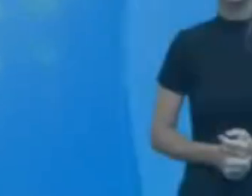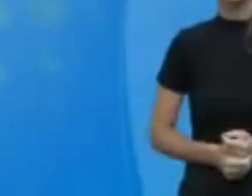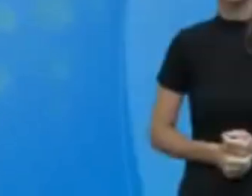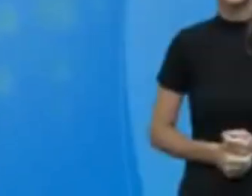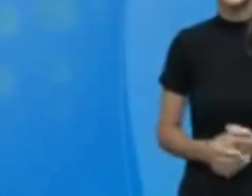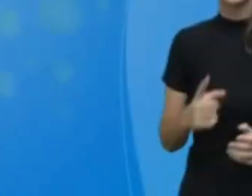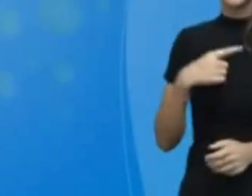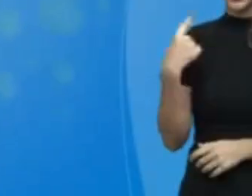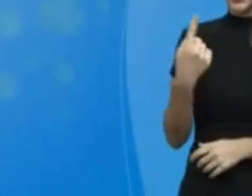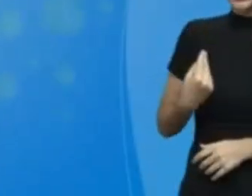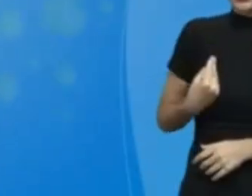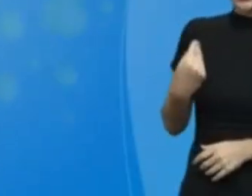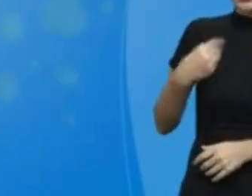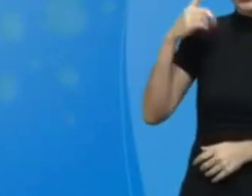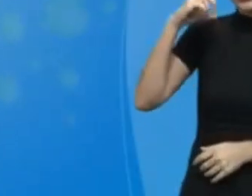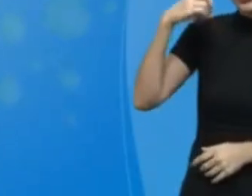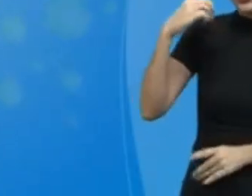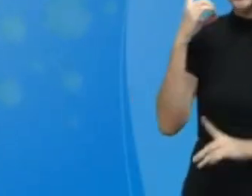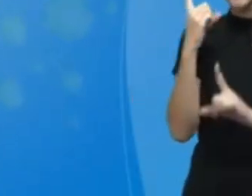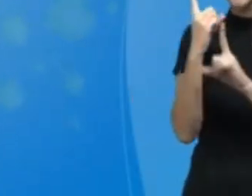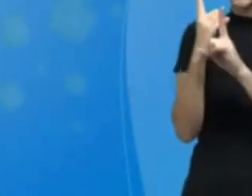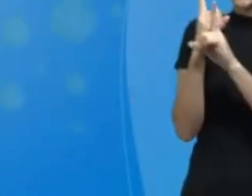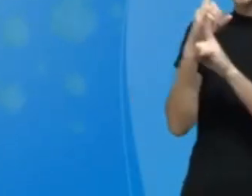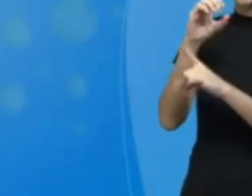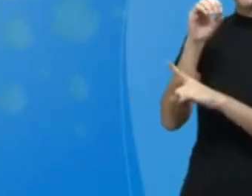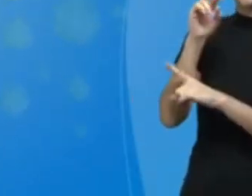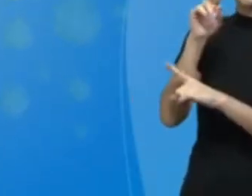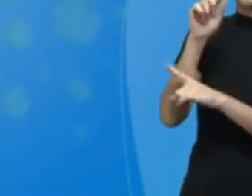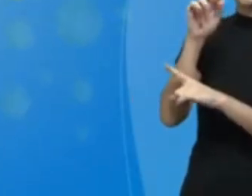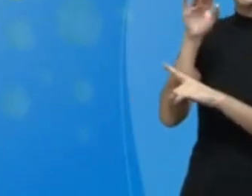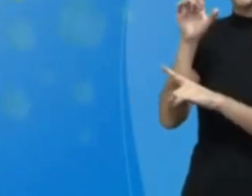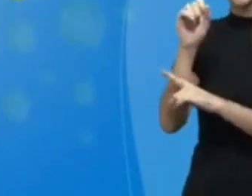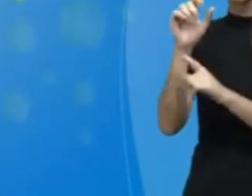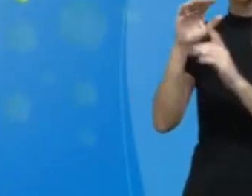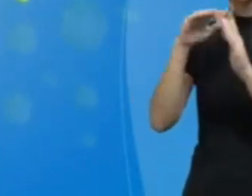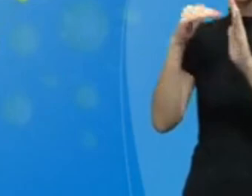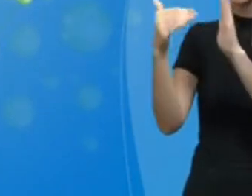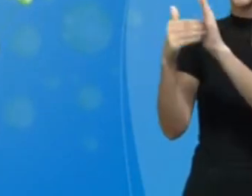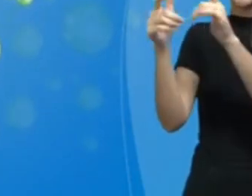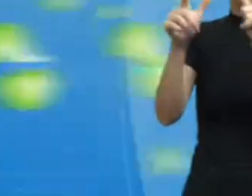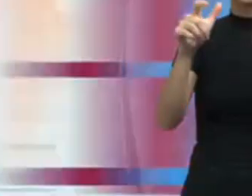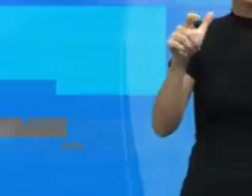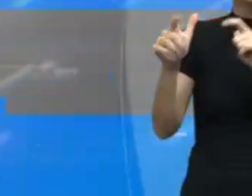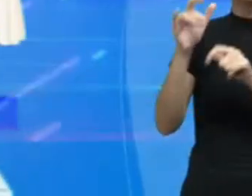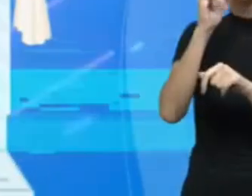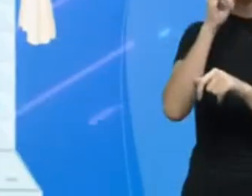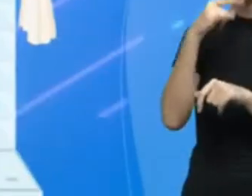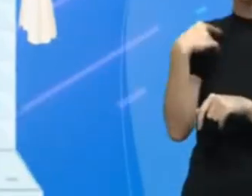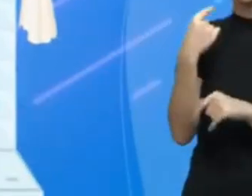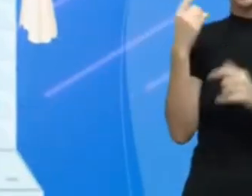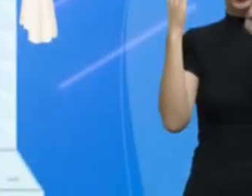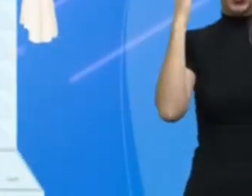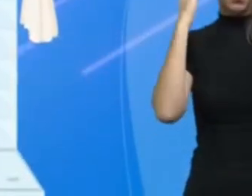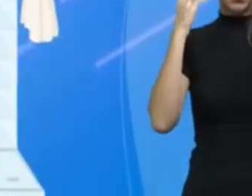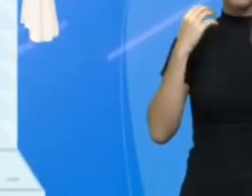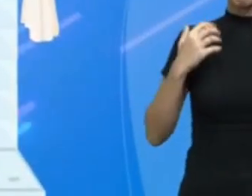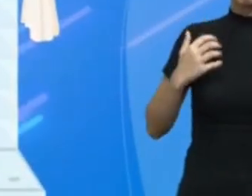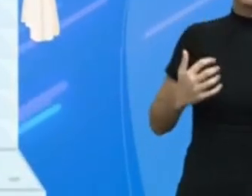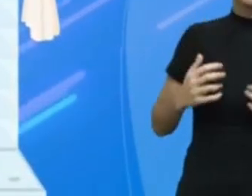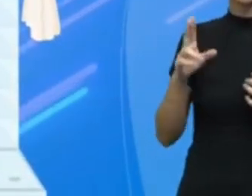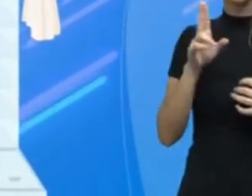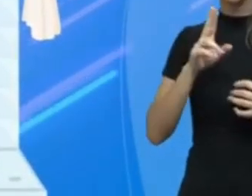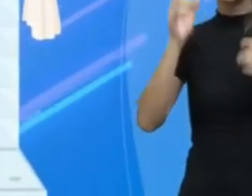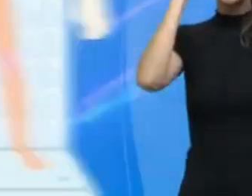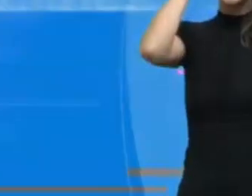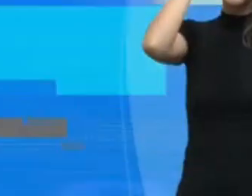Durante a nossa vida cotidiana, encontramos compostos orgânicos por todos os lados. Por exemplo, quando estamos tomando banho, utilizamos shampoo